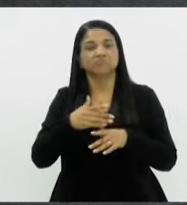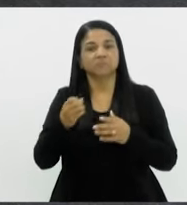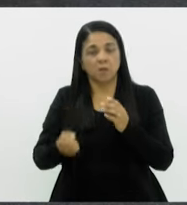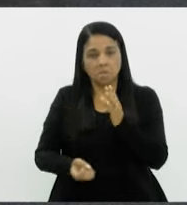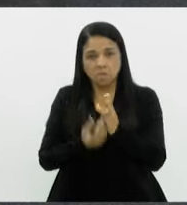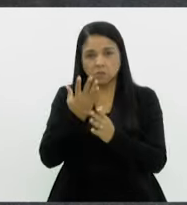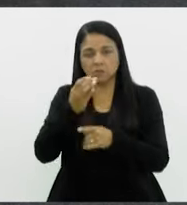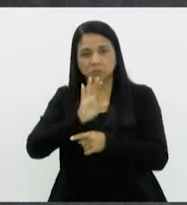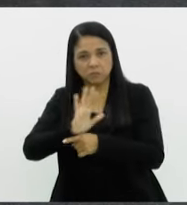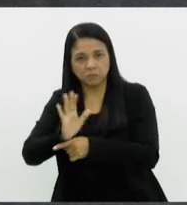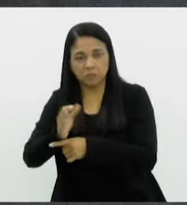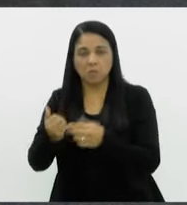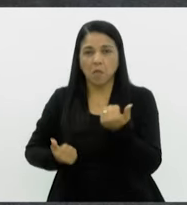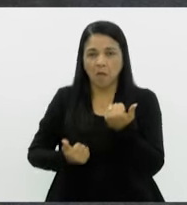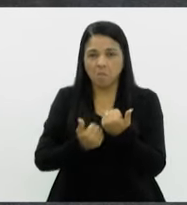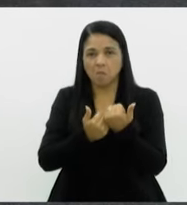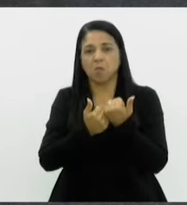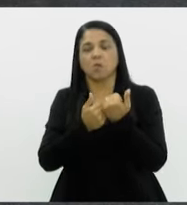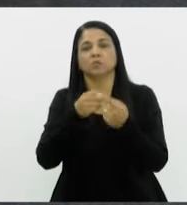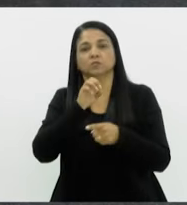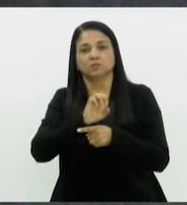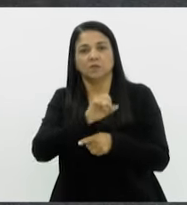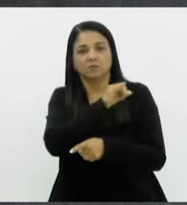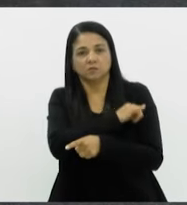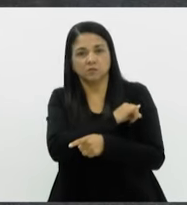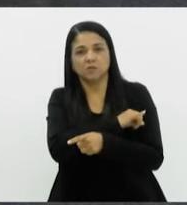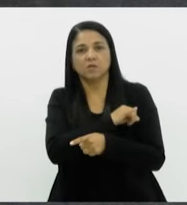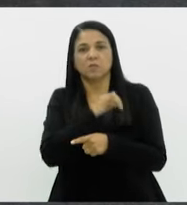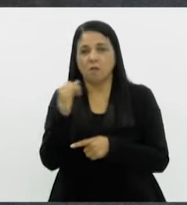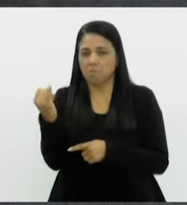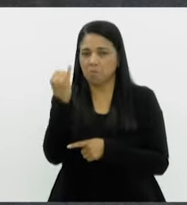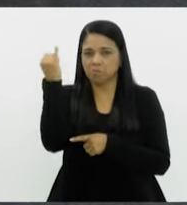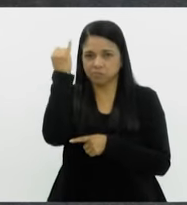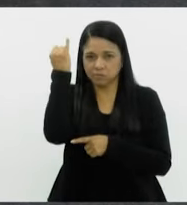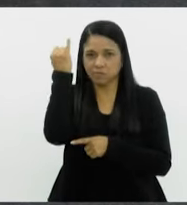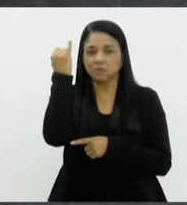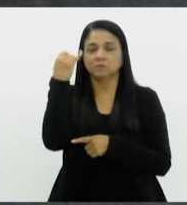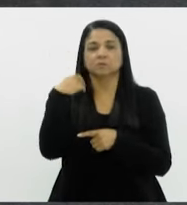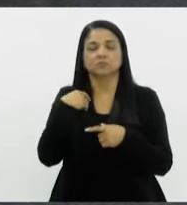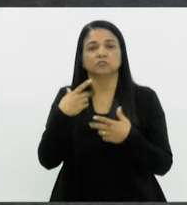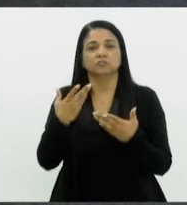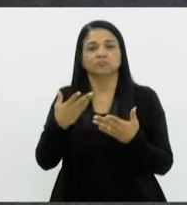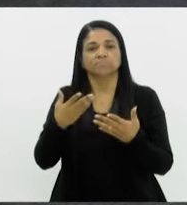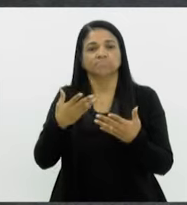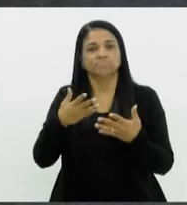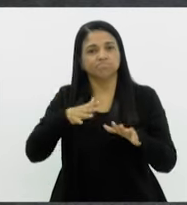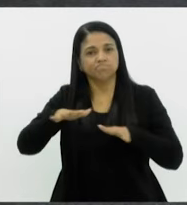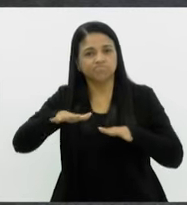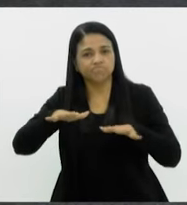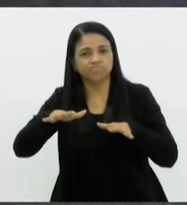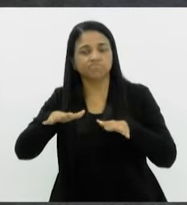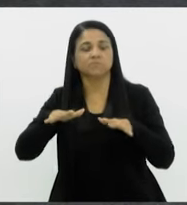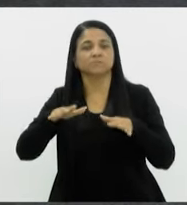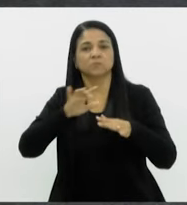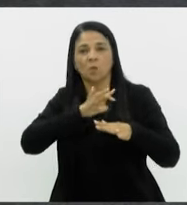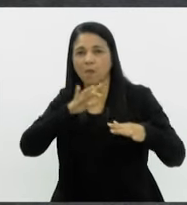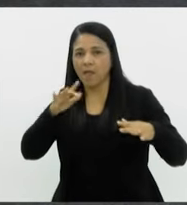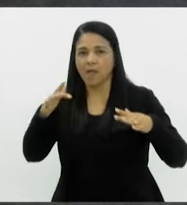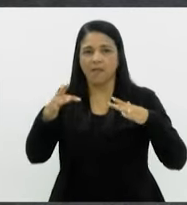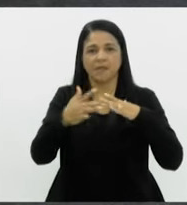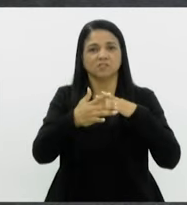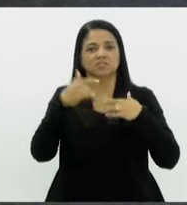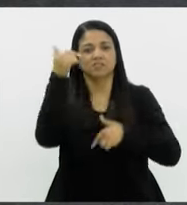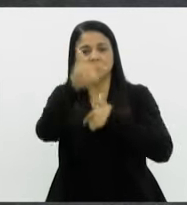e o apoio ao cinema no estado do Rio de Janeiro é central. A gente mobiliza ali toda uma rede